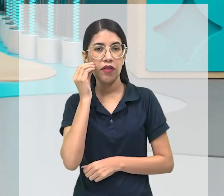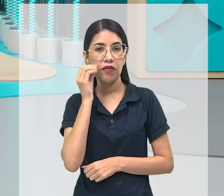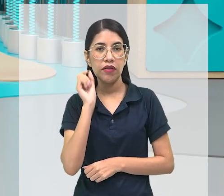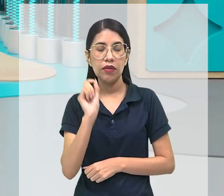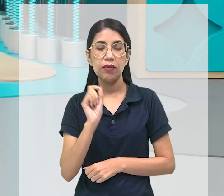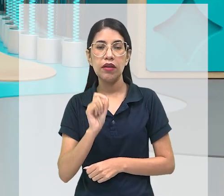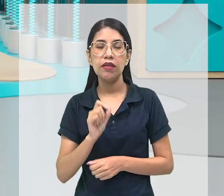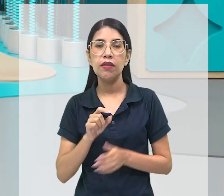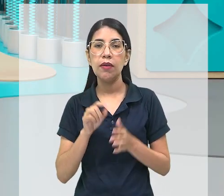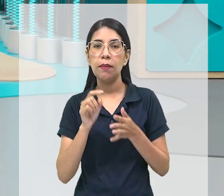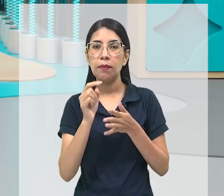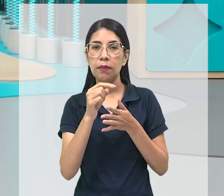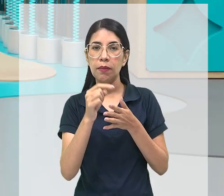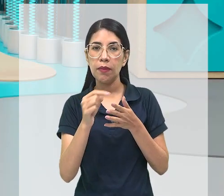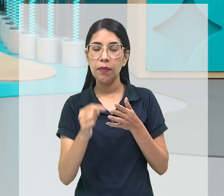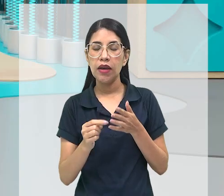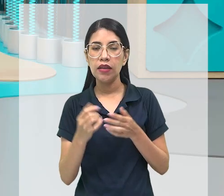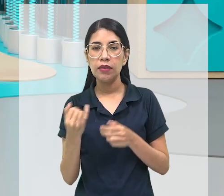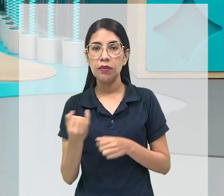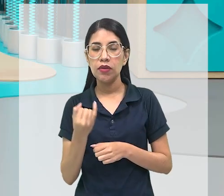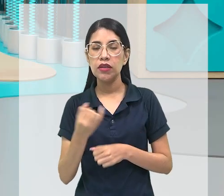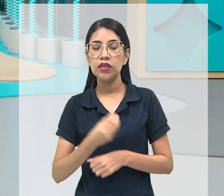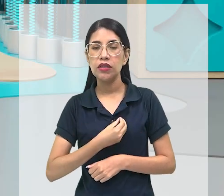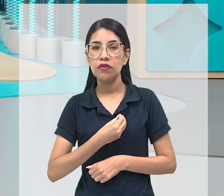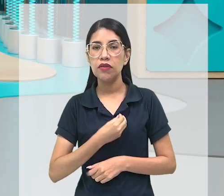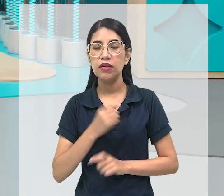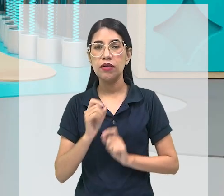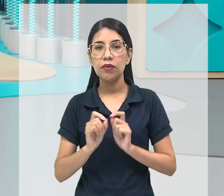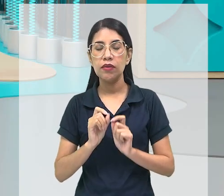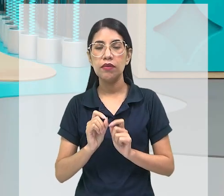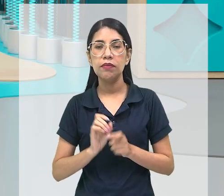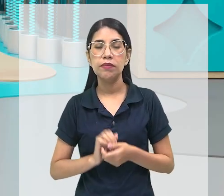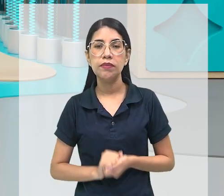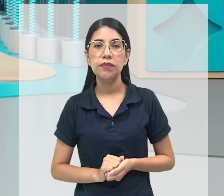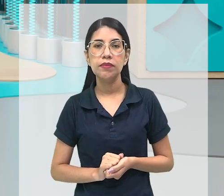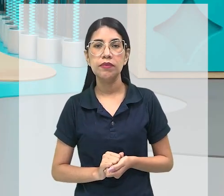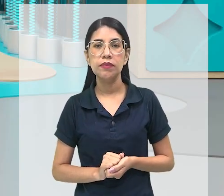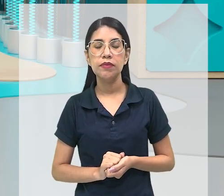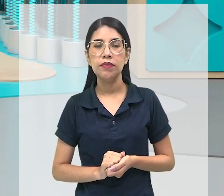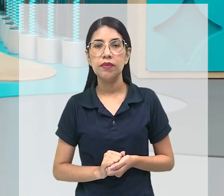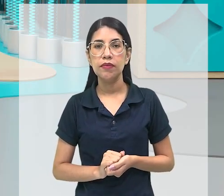logo essas questões vitais, né? Aquilo que realmente é vital.